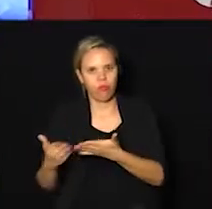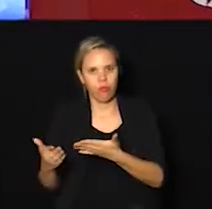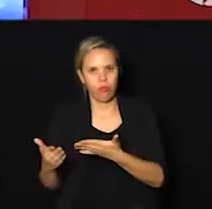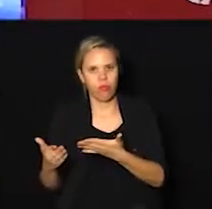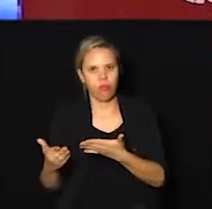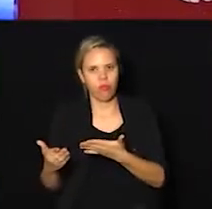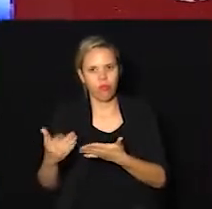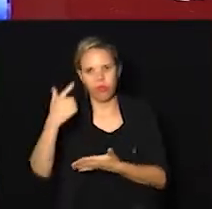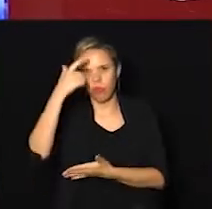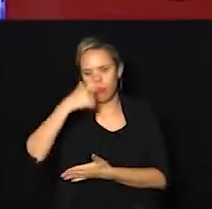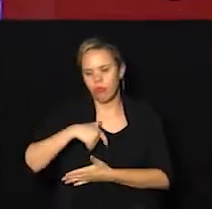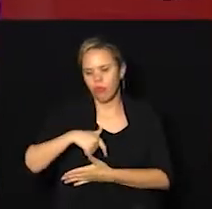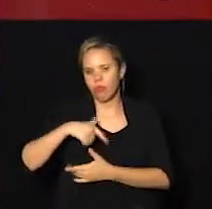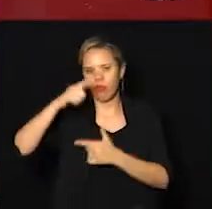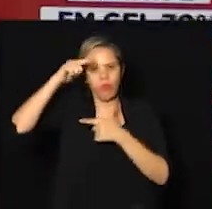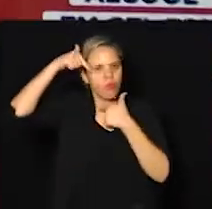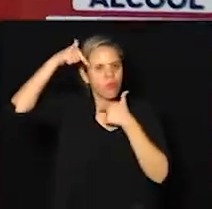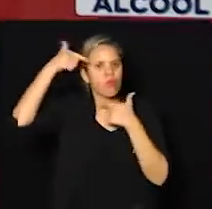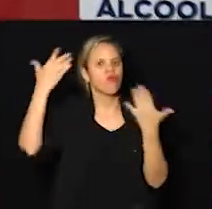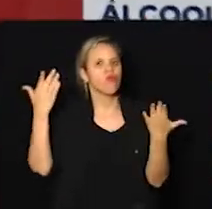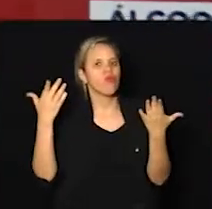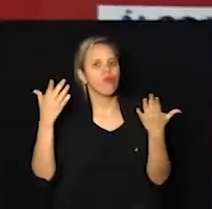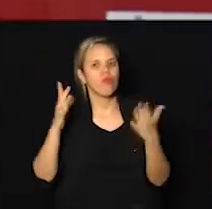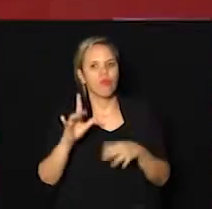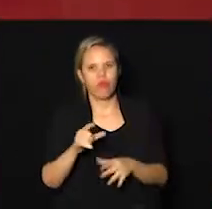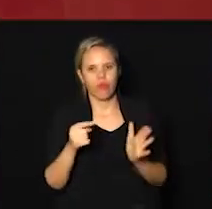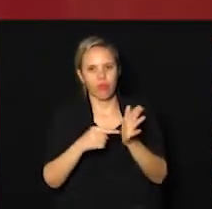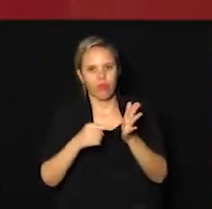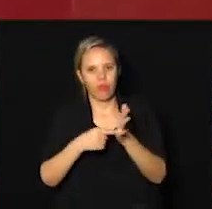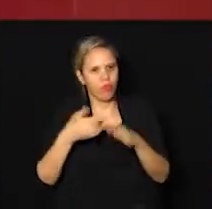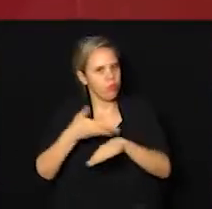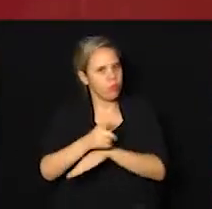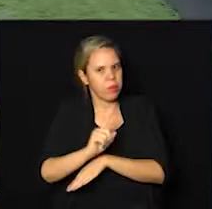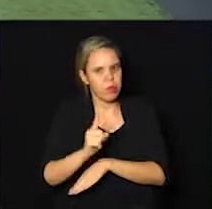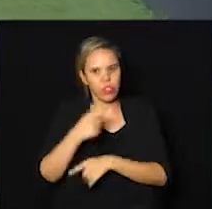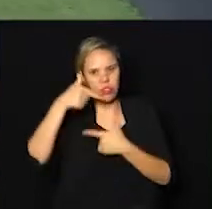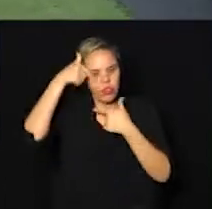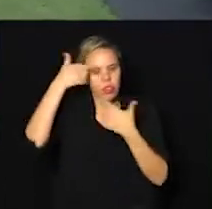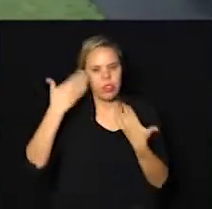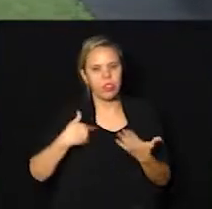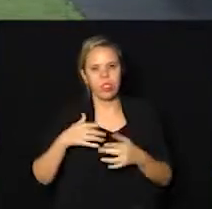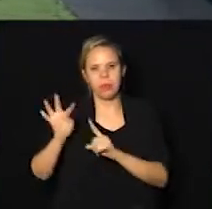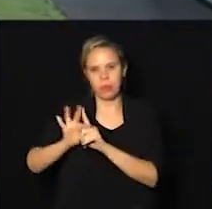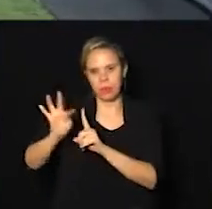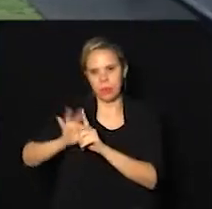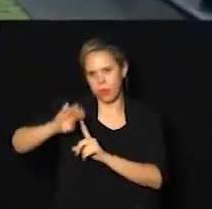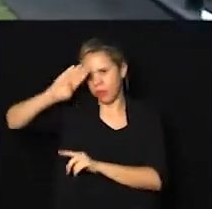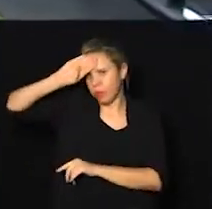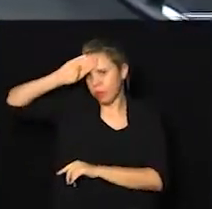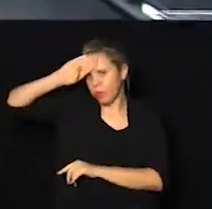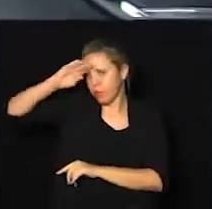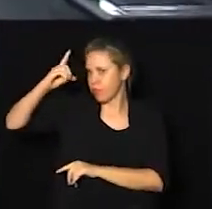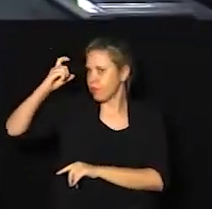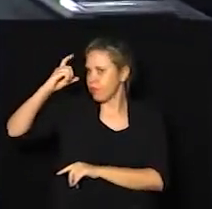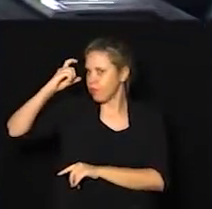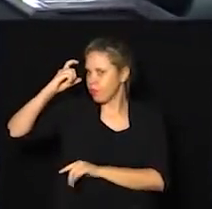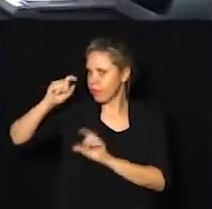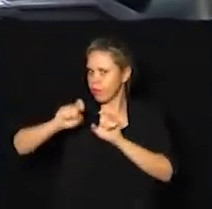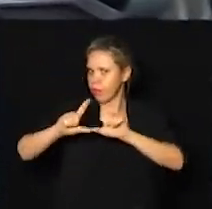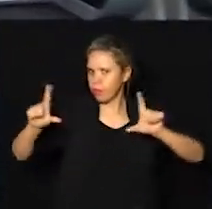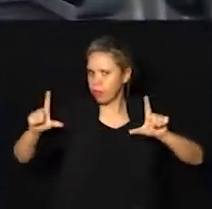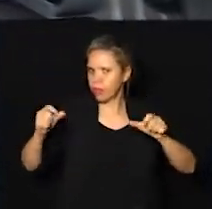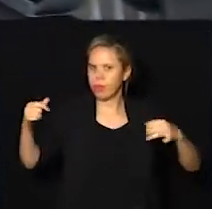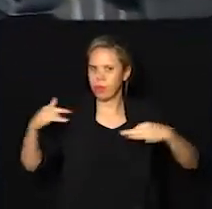na entrada, com reconhecimento facial em vez da digital para o acesso. Também tem medição de temperatura e até um